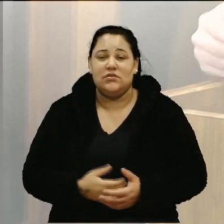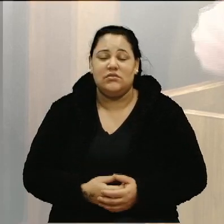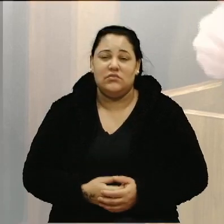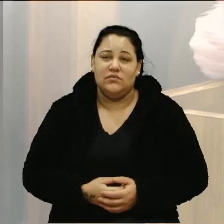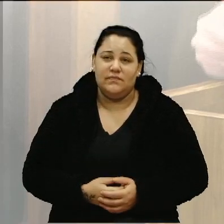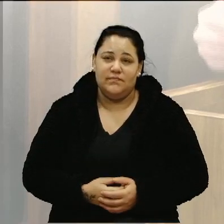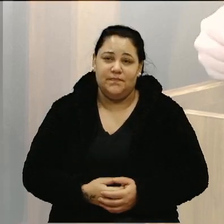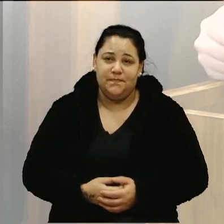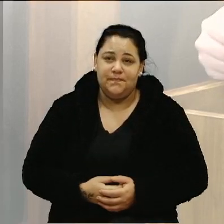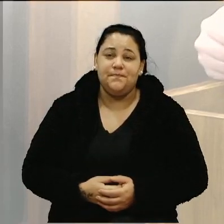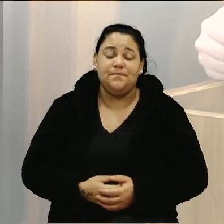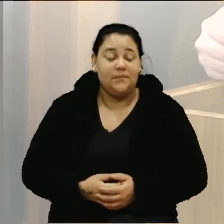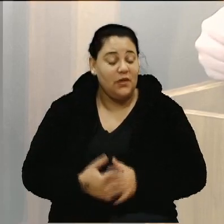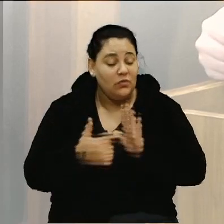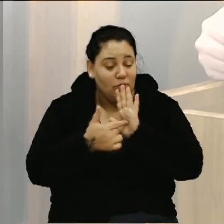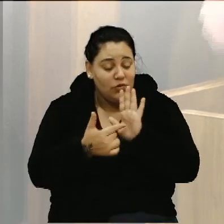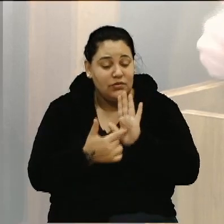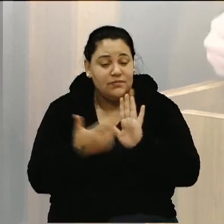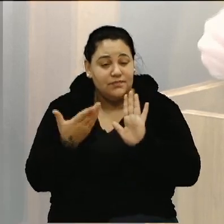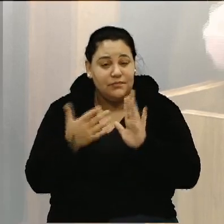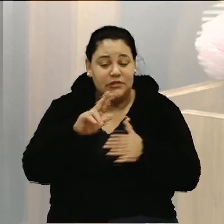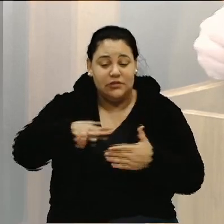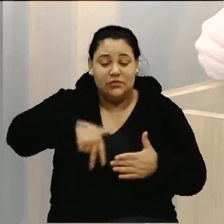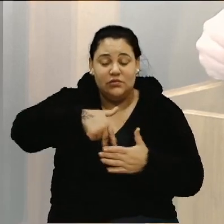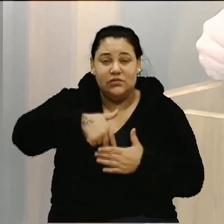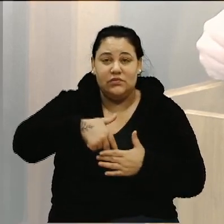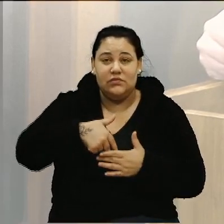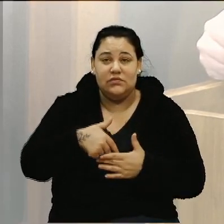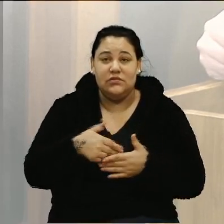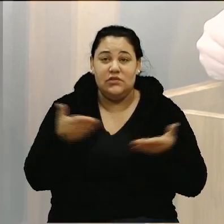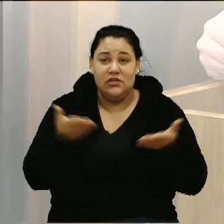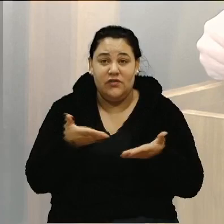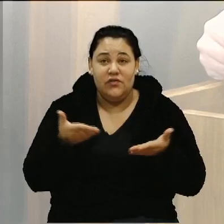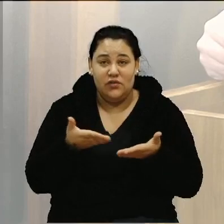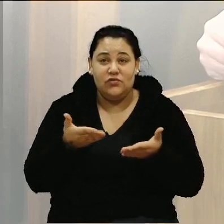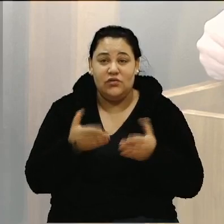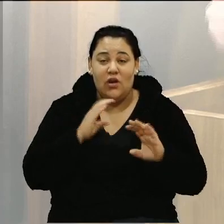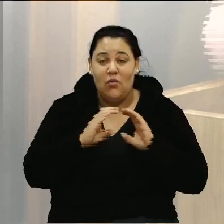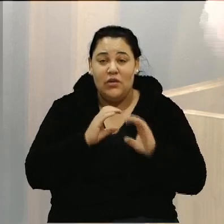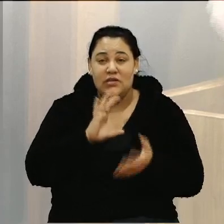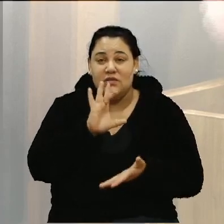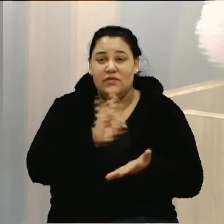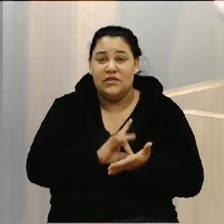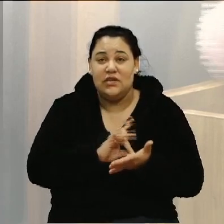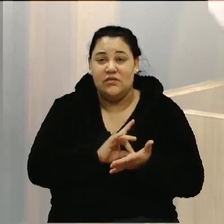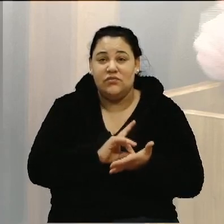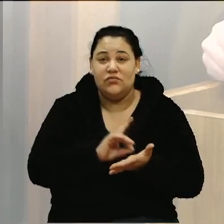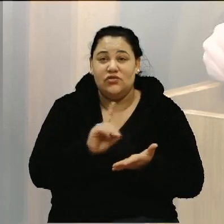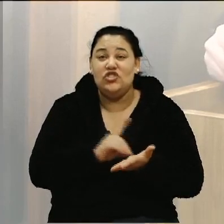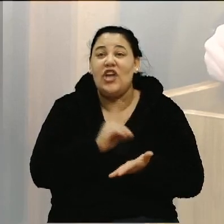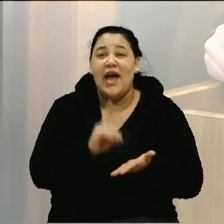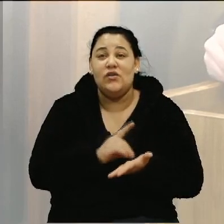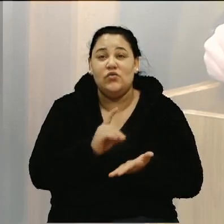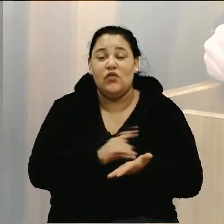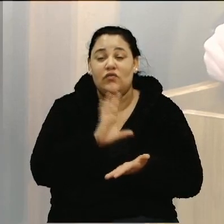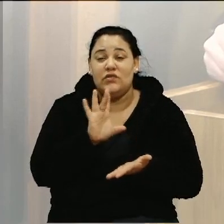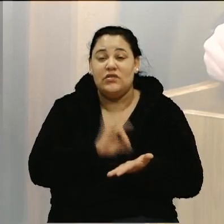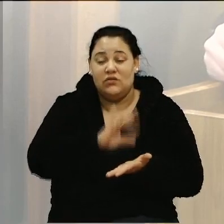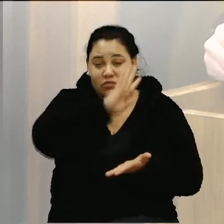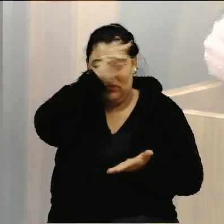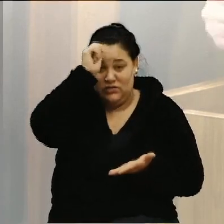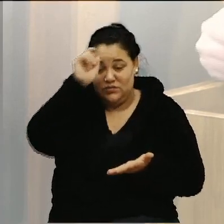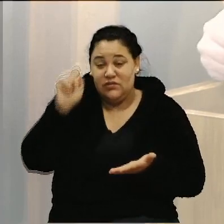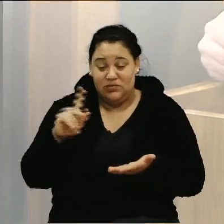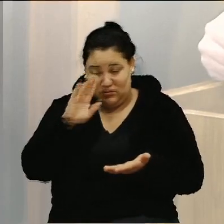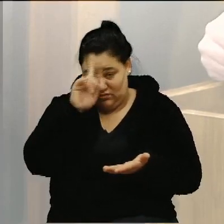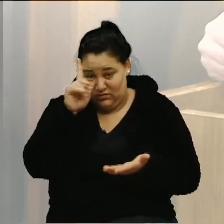Então aqui eu trago isso à tribuna. Saiu no Diário Oficial. Quem não acredita, abra o Diário Oficial do município. Então